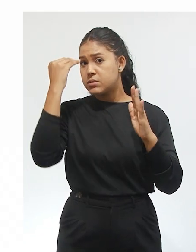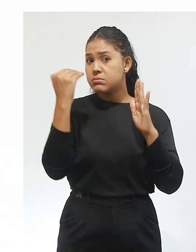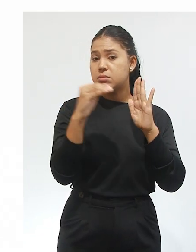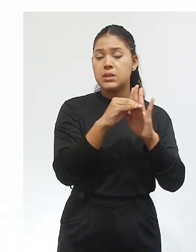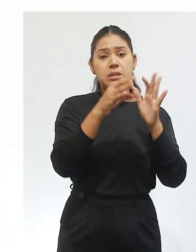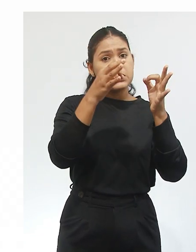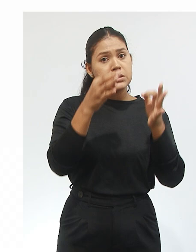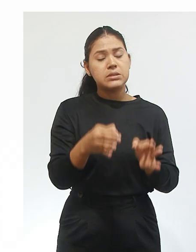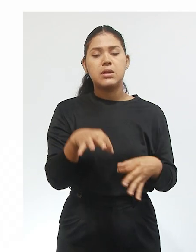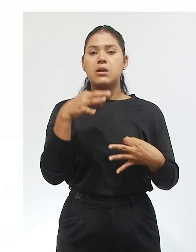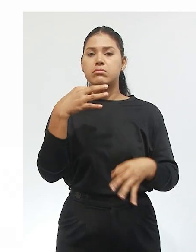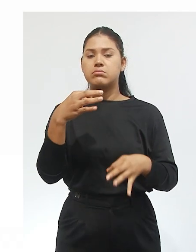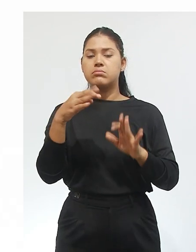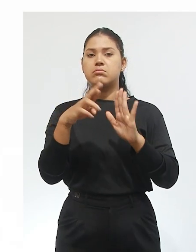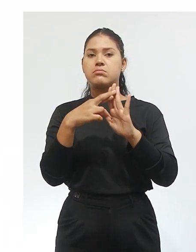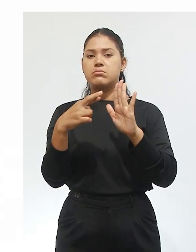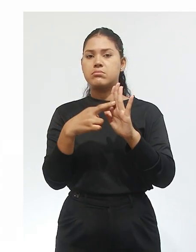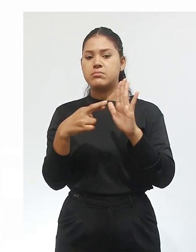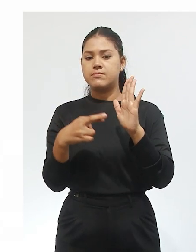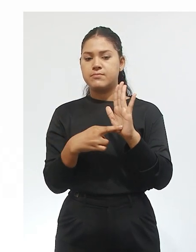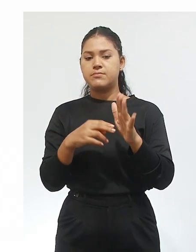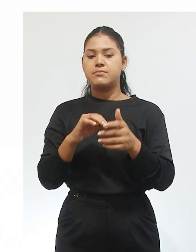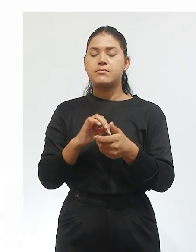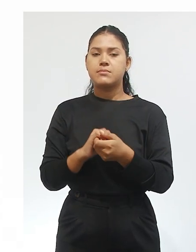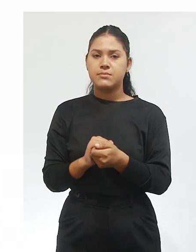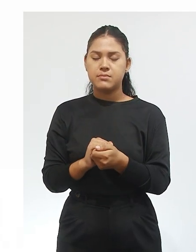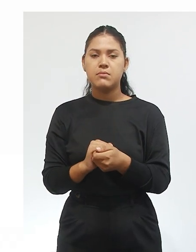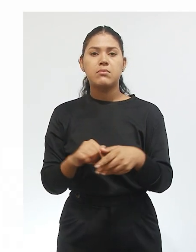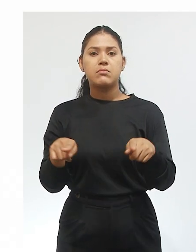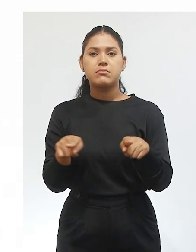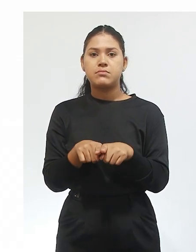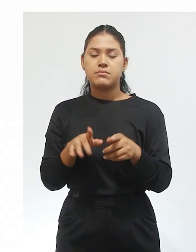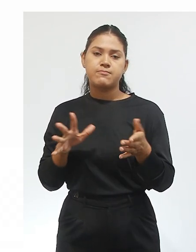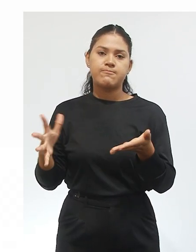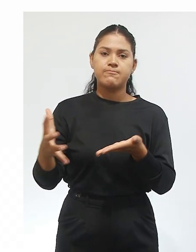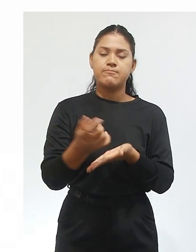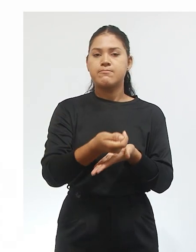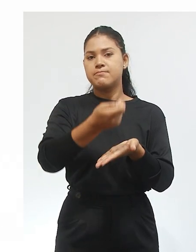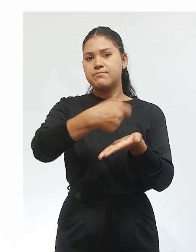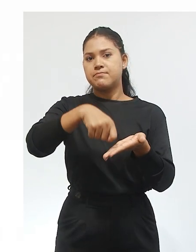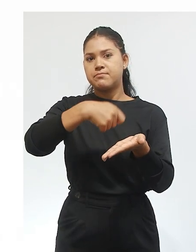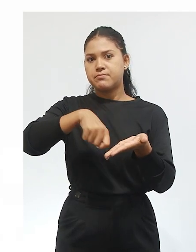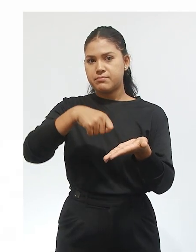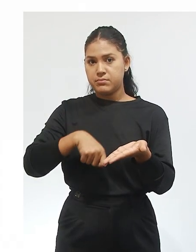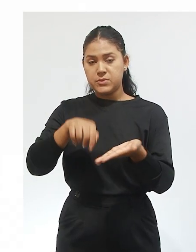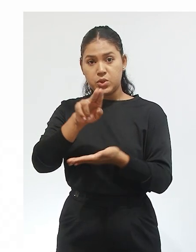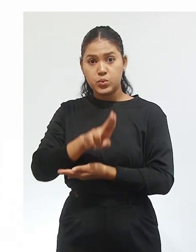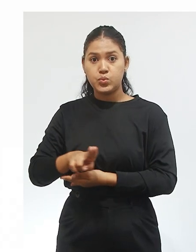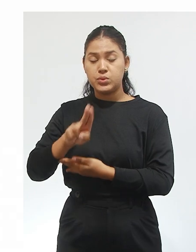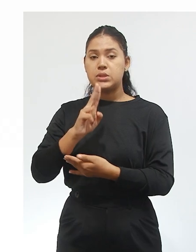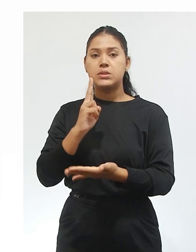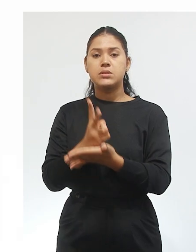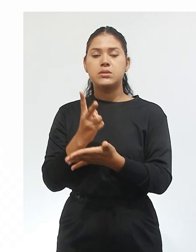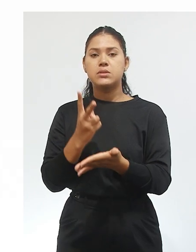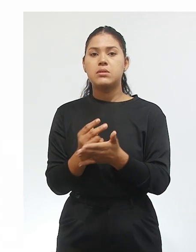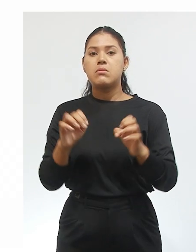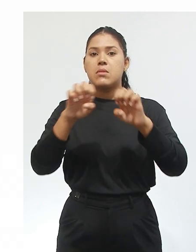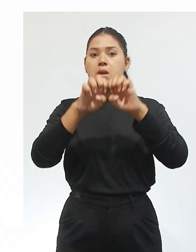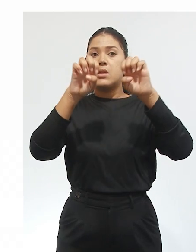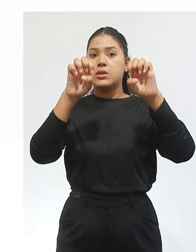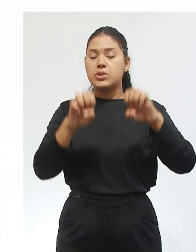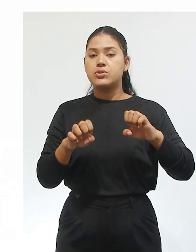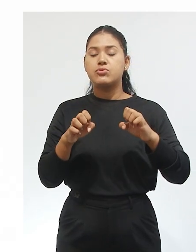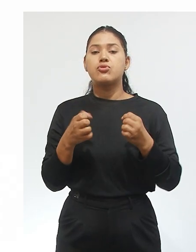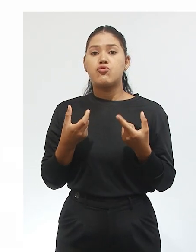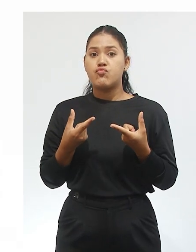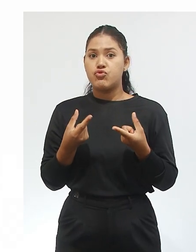nenhuma rasura ou algo do tipo. E essa escrituração também, ela deve ser feita que em método uniforme, em língua